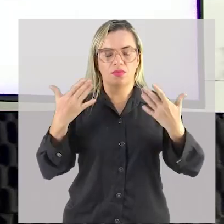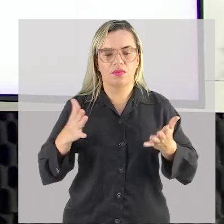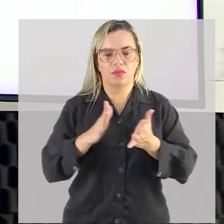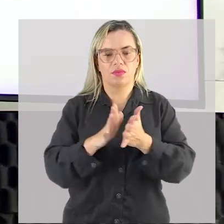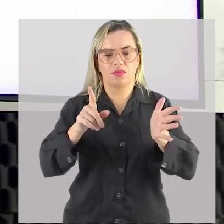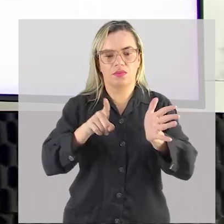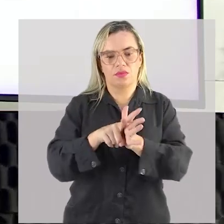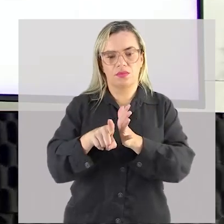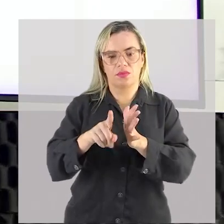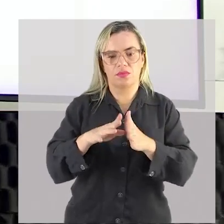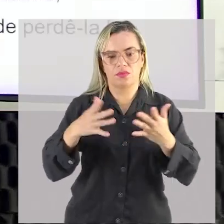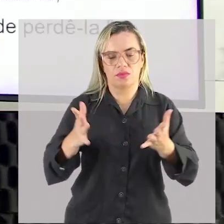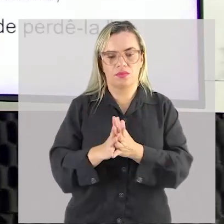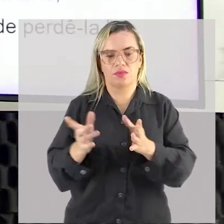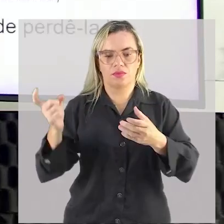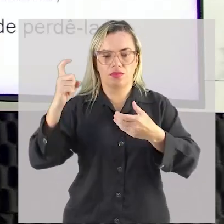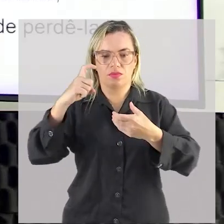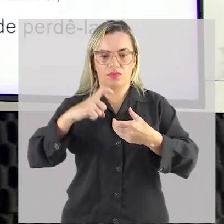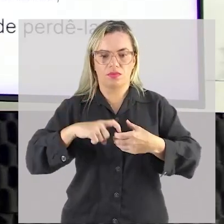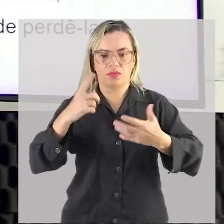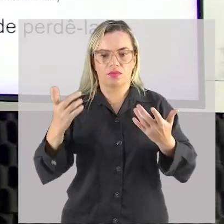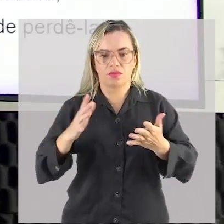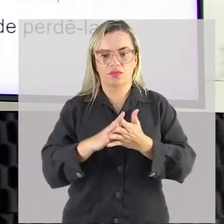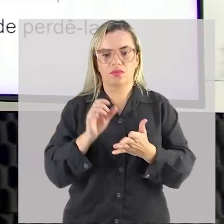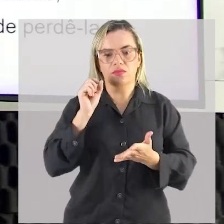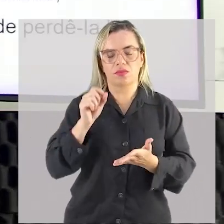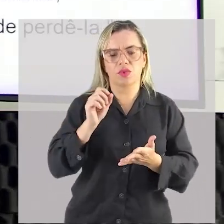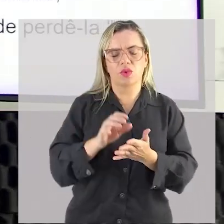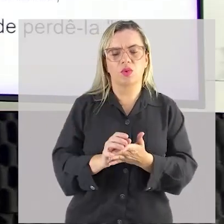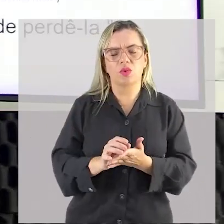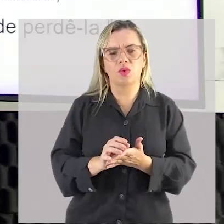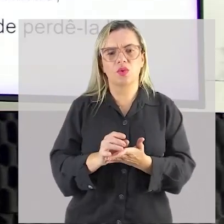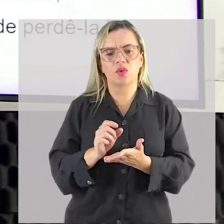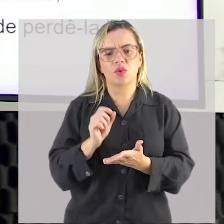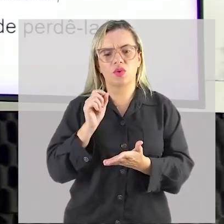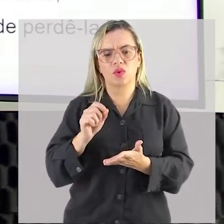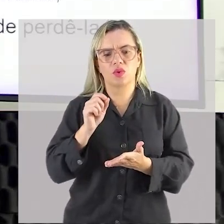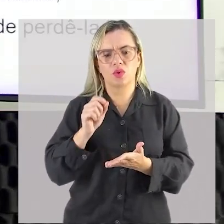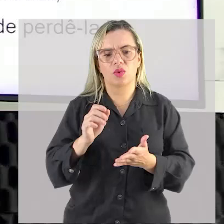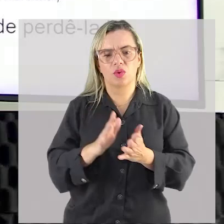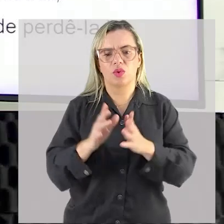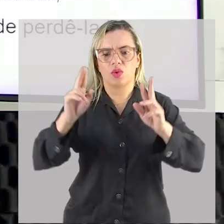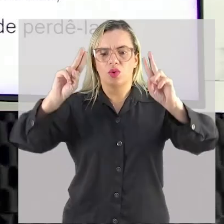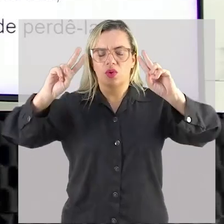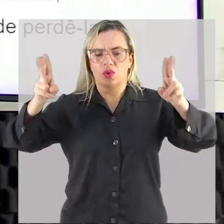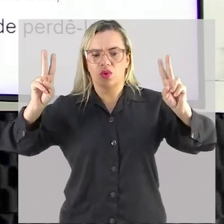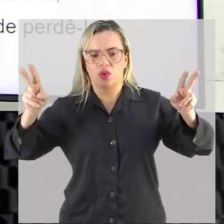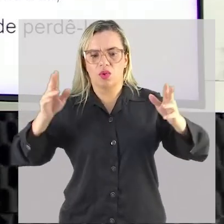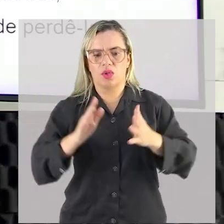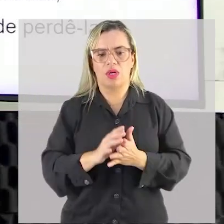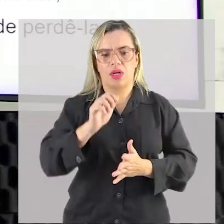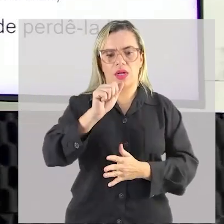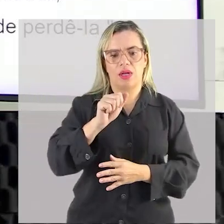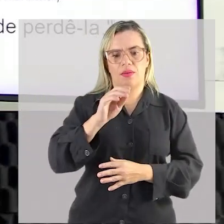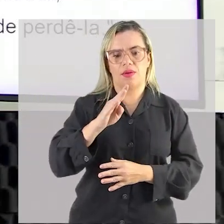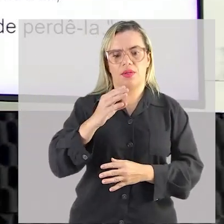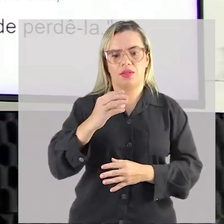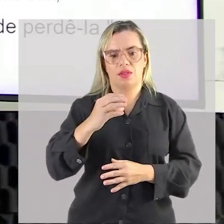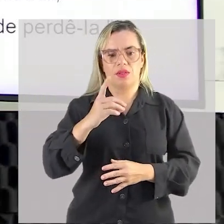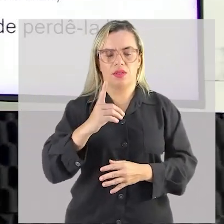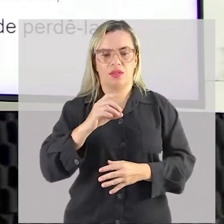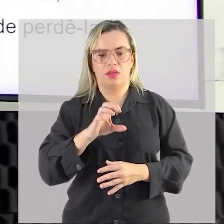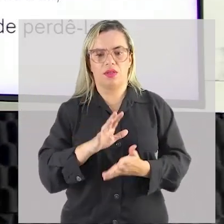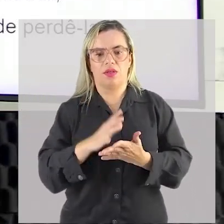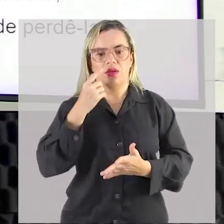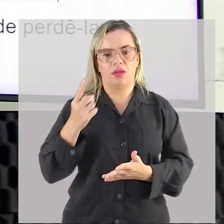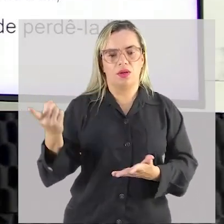então a pergunta vou voltar aqui né Qual é dos trechos a b c o d